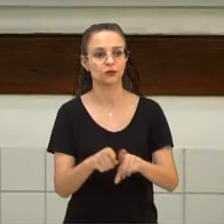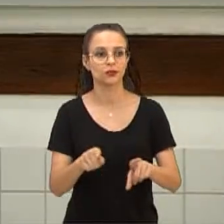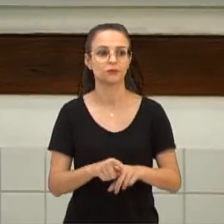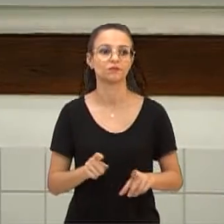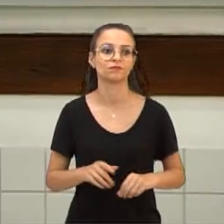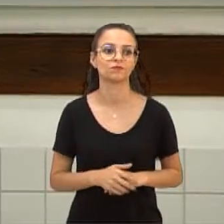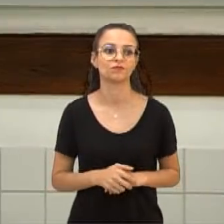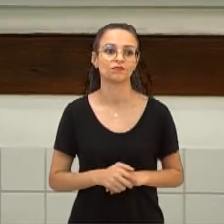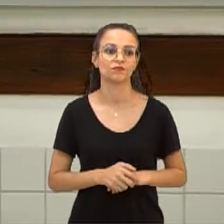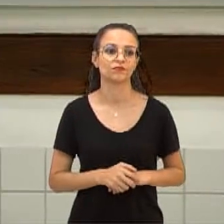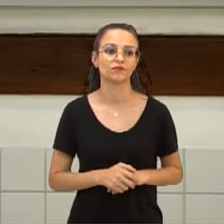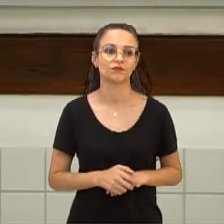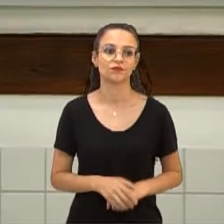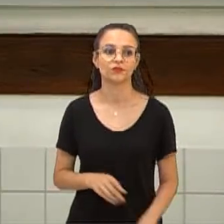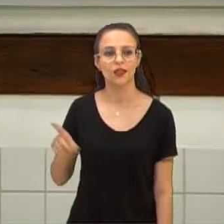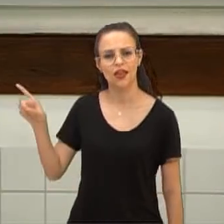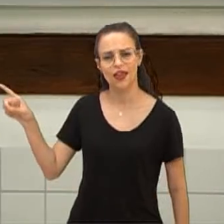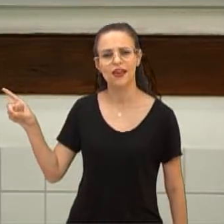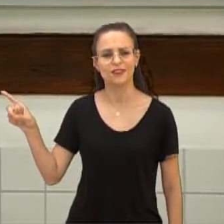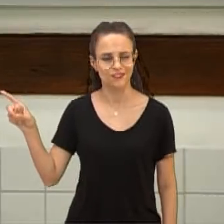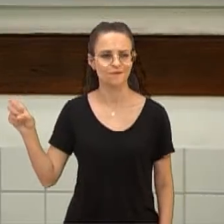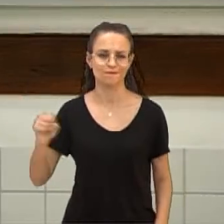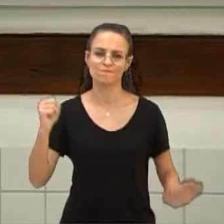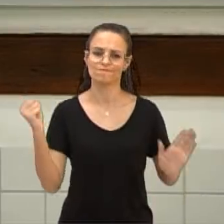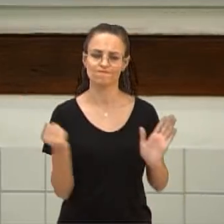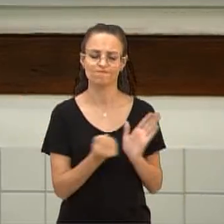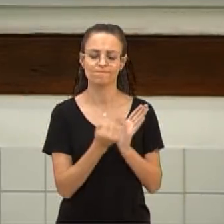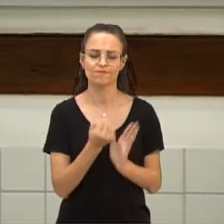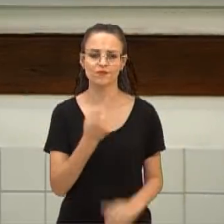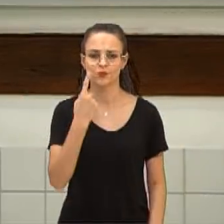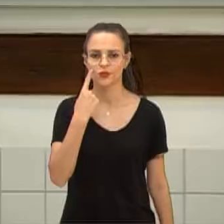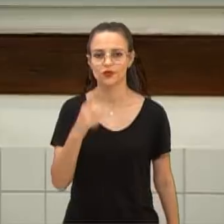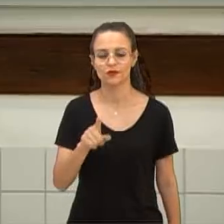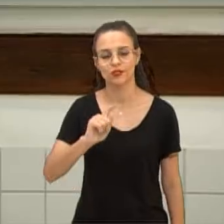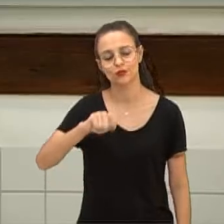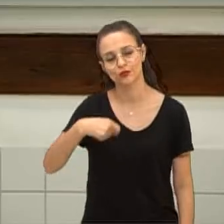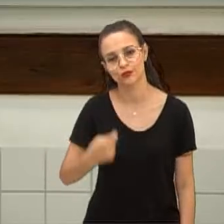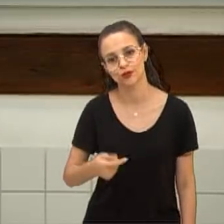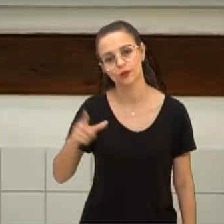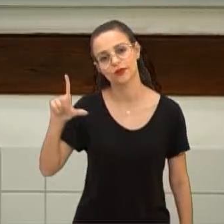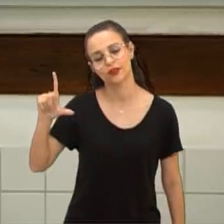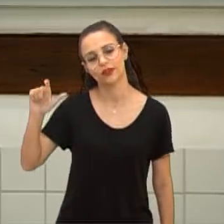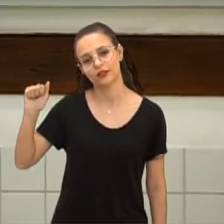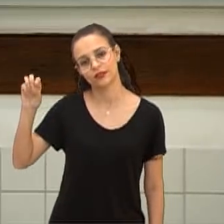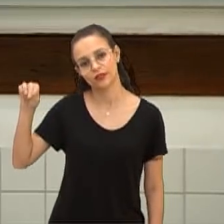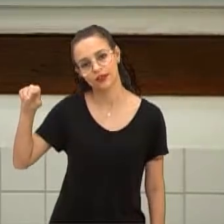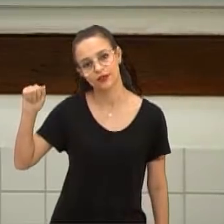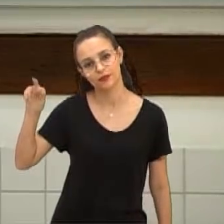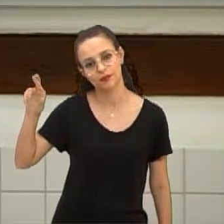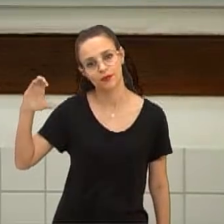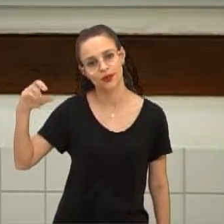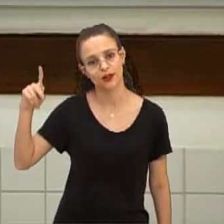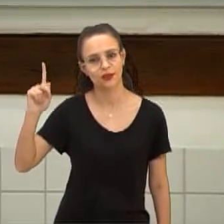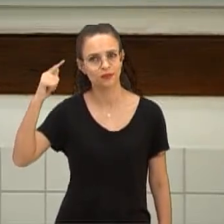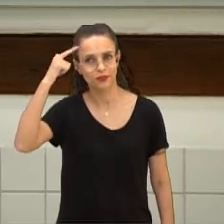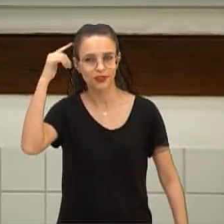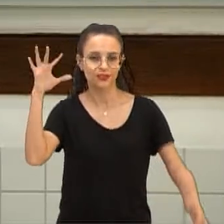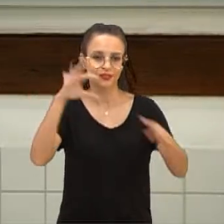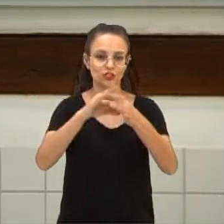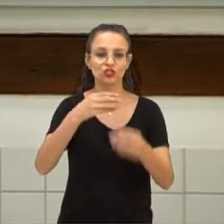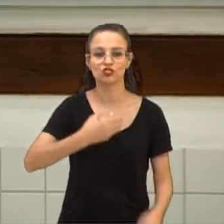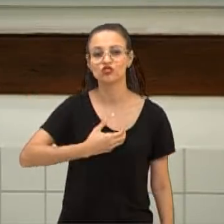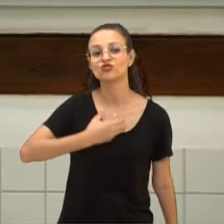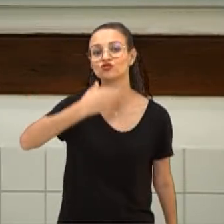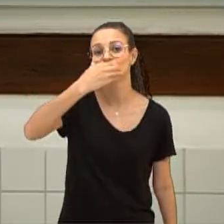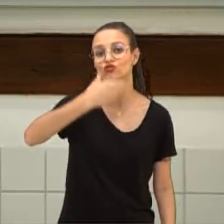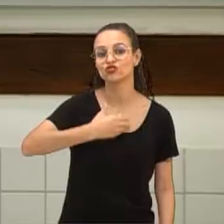aqui, ó, essa aqui é muito simbólica. Todo mundo, quando fala em Lamarck, fala das girafas, mas o Lamarck nunca